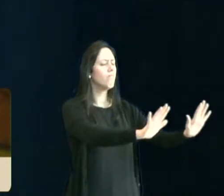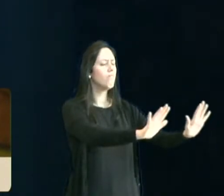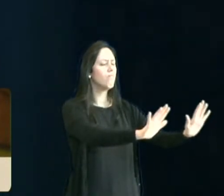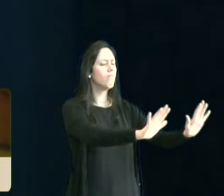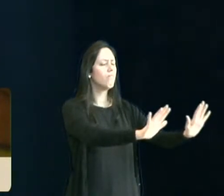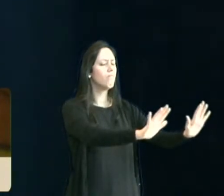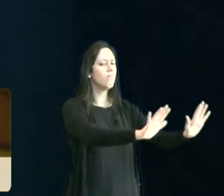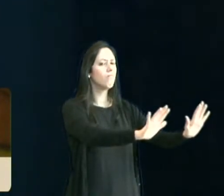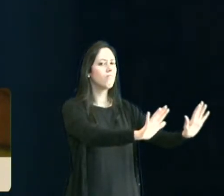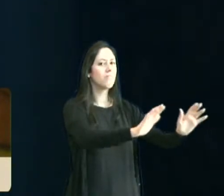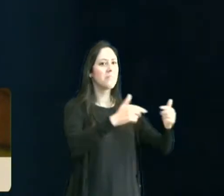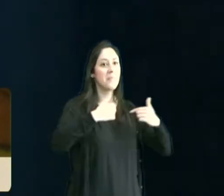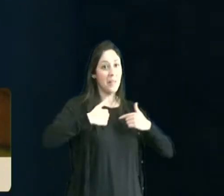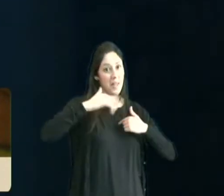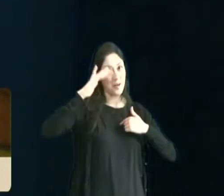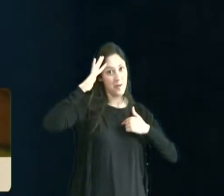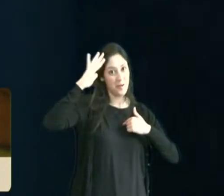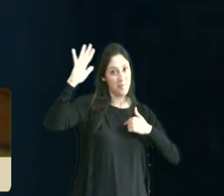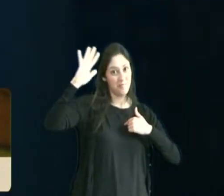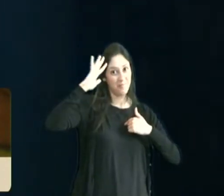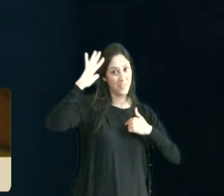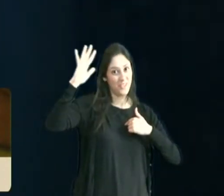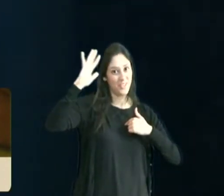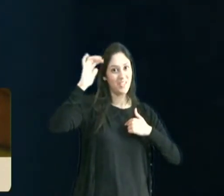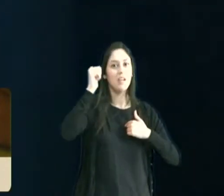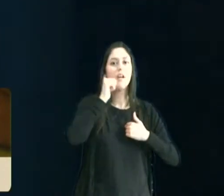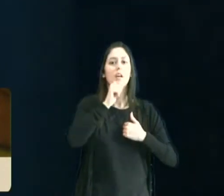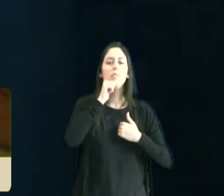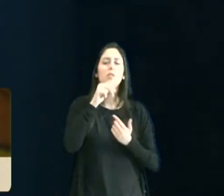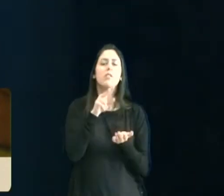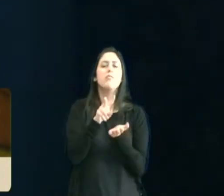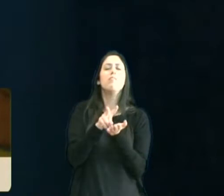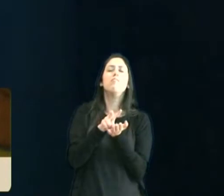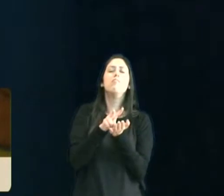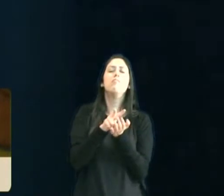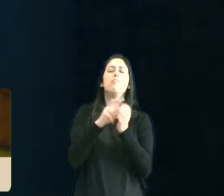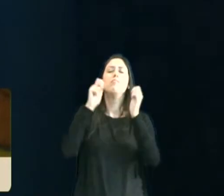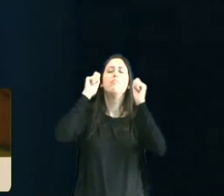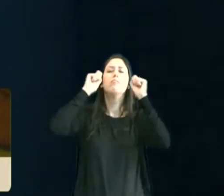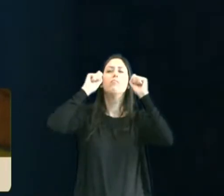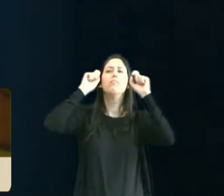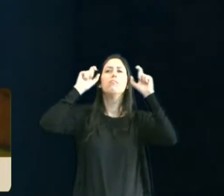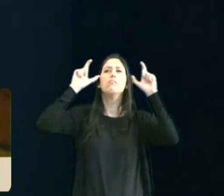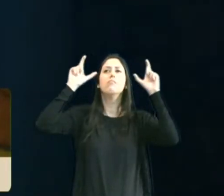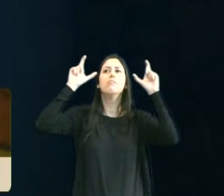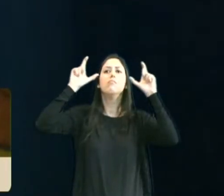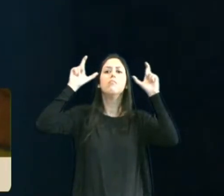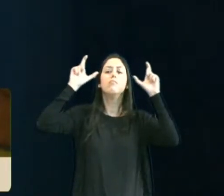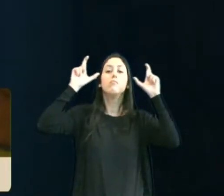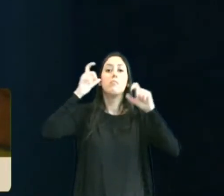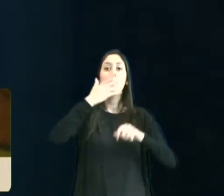Eu consigo enxergar aquelas meninas abrindo os olhos diante do seu pai.